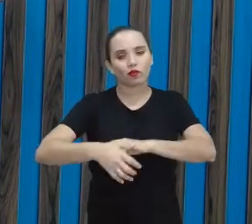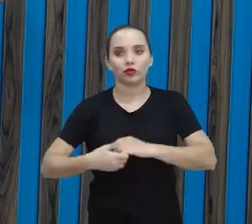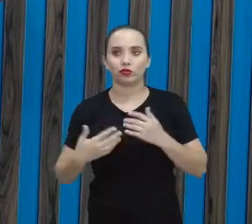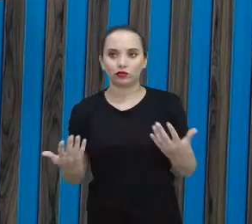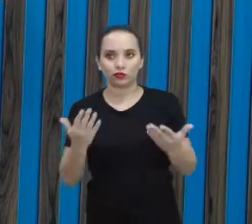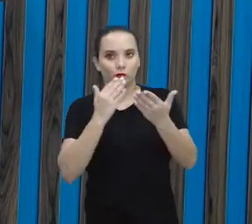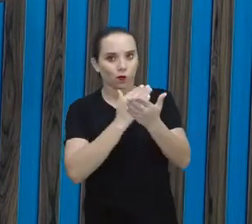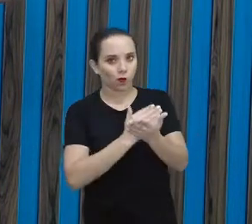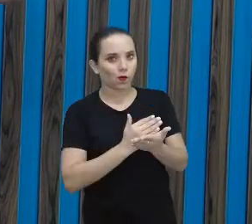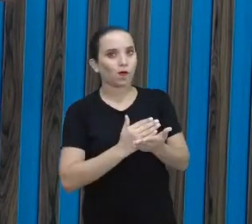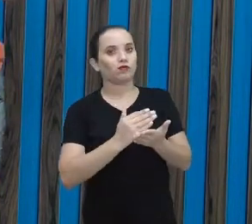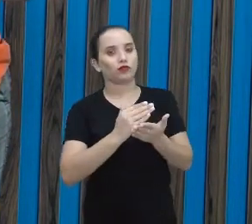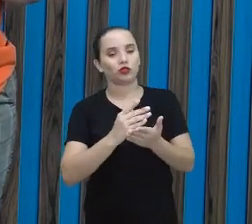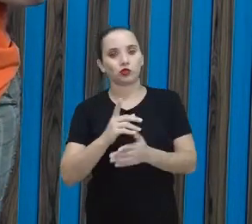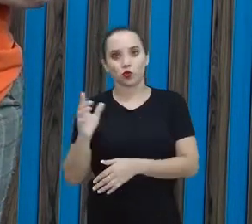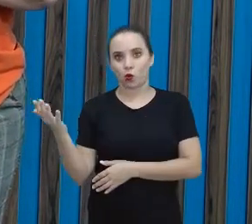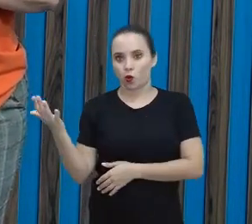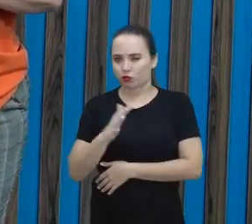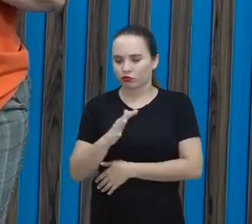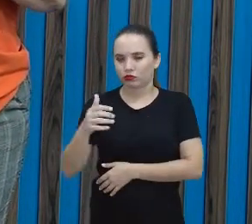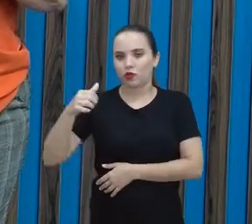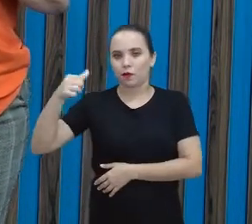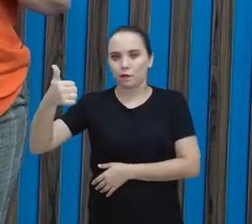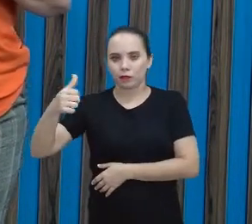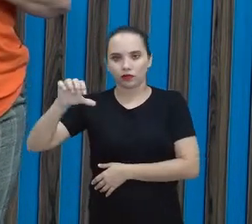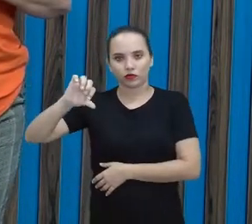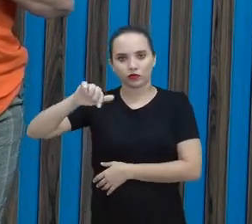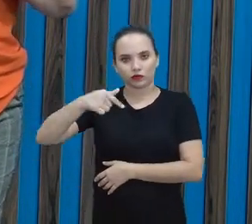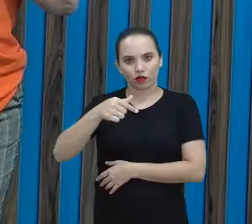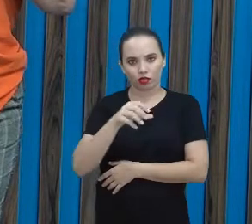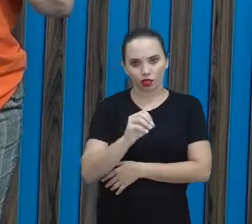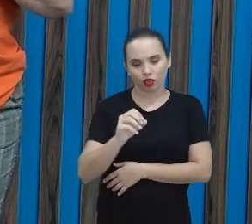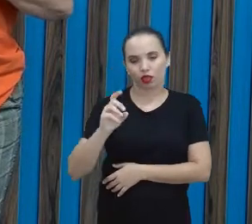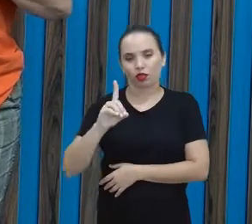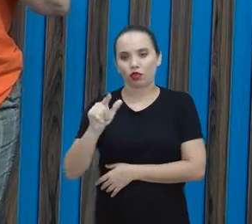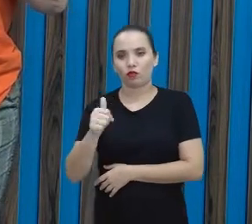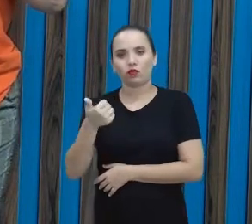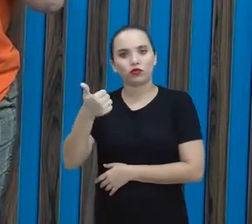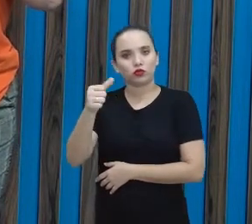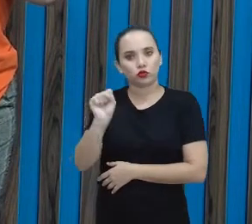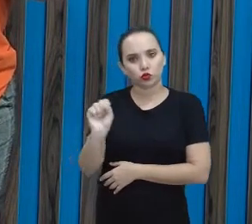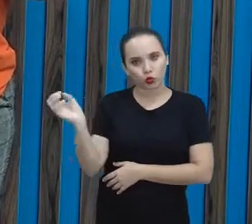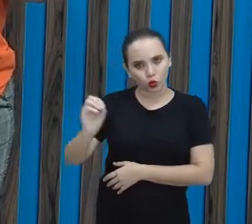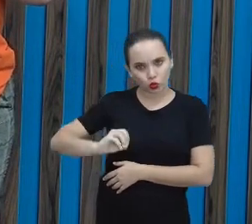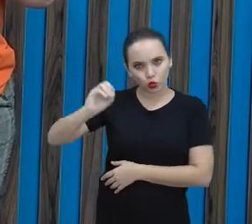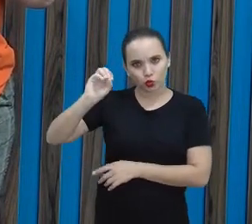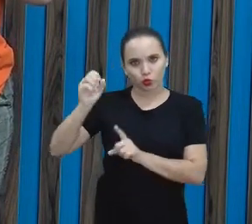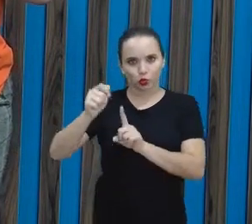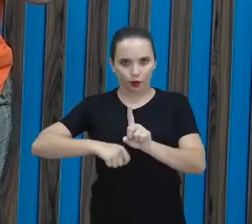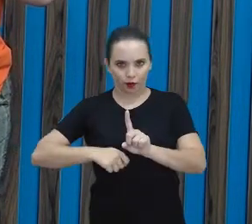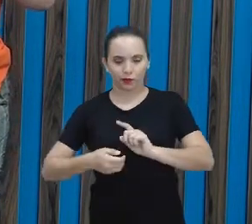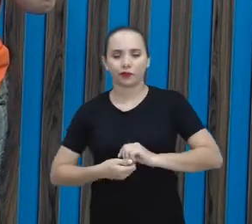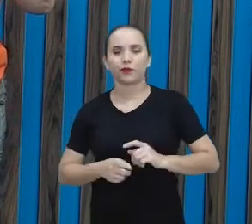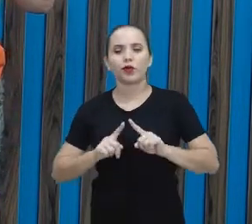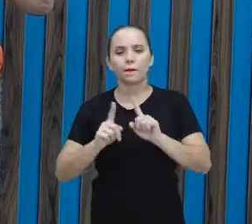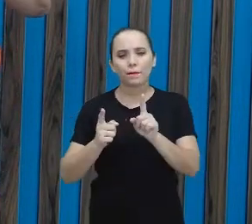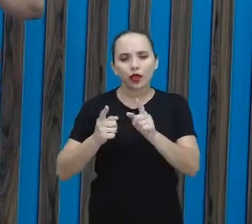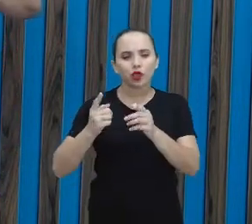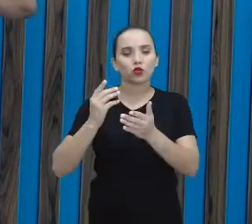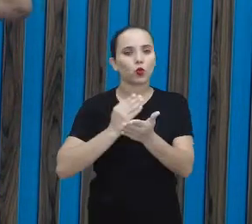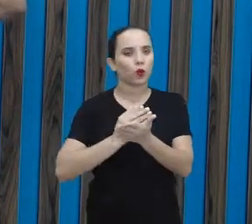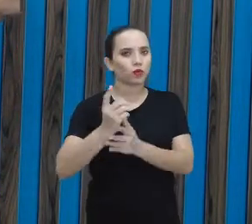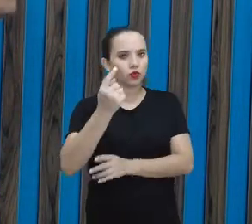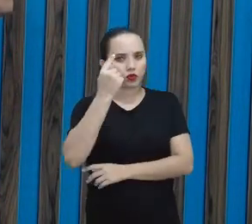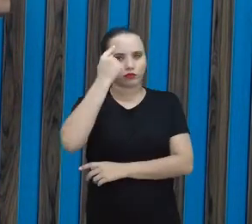marco está ali em 1970, né, no dia 18 de outubro, mas esse movimento ele já começou a ser pensado